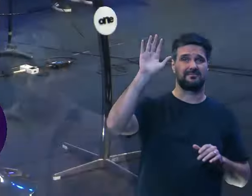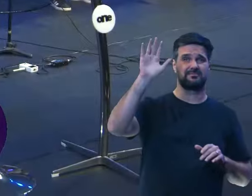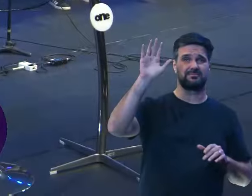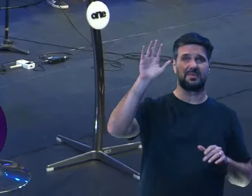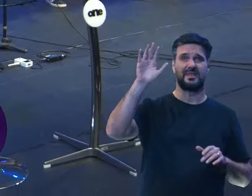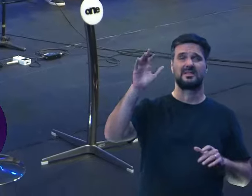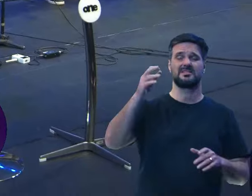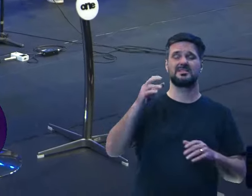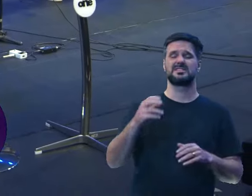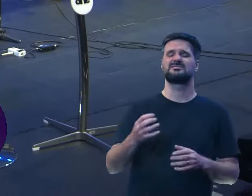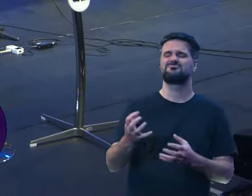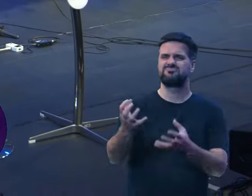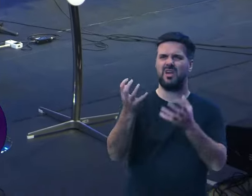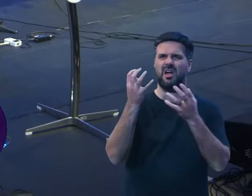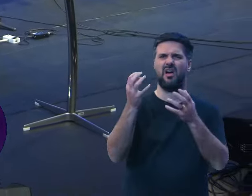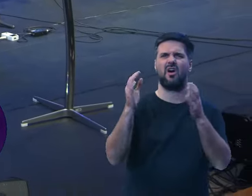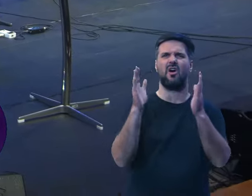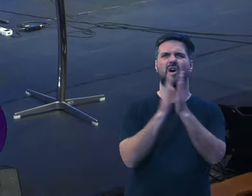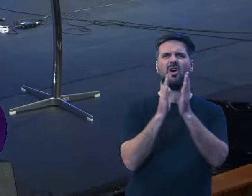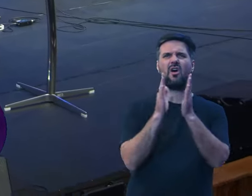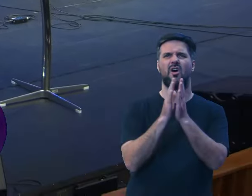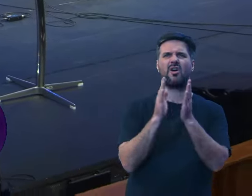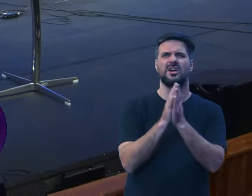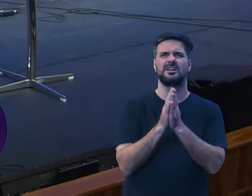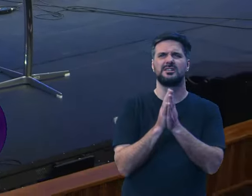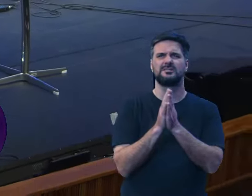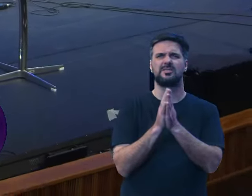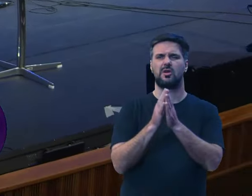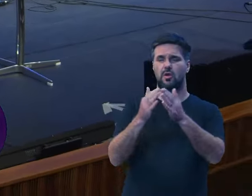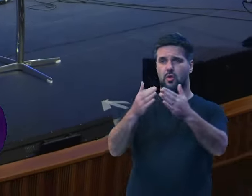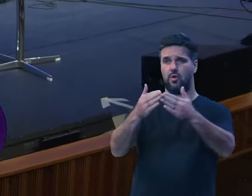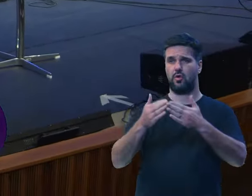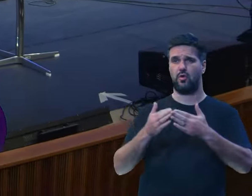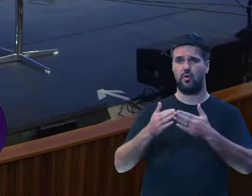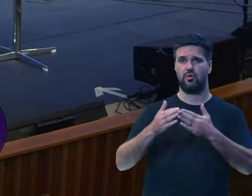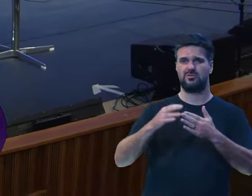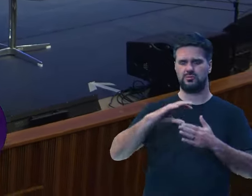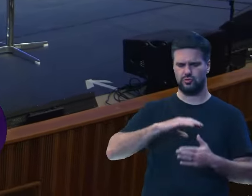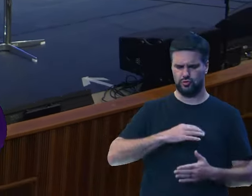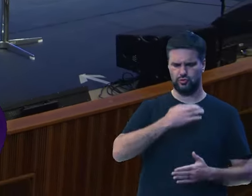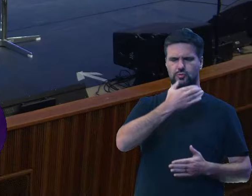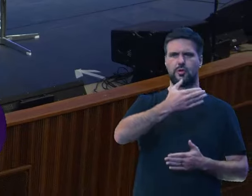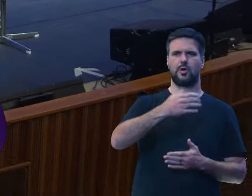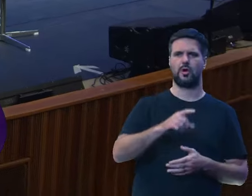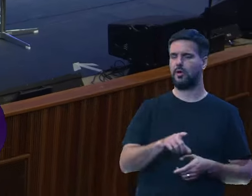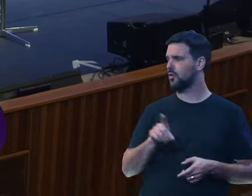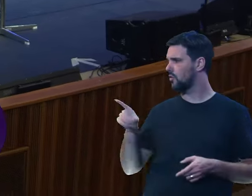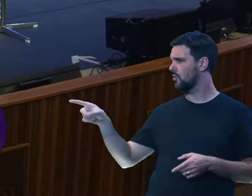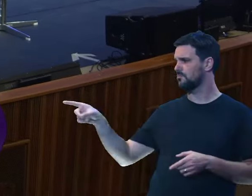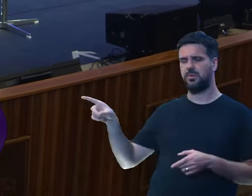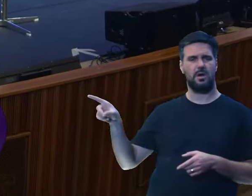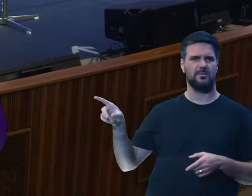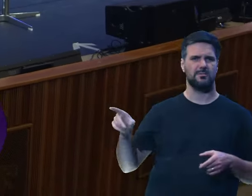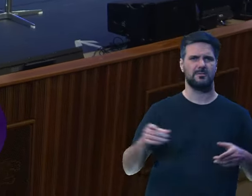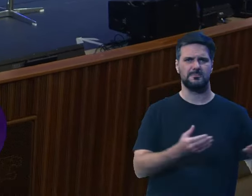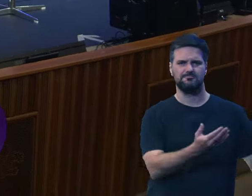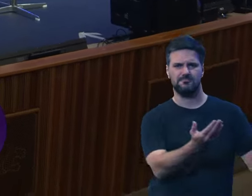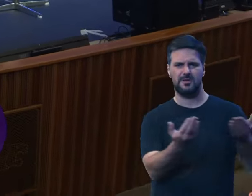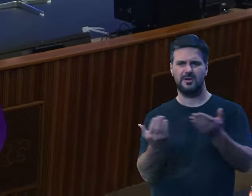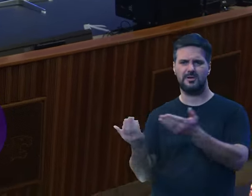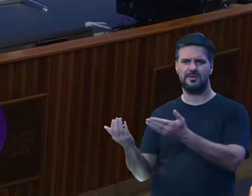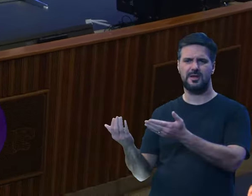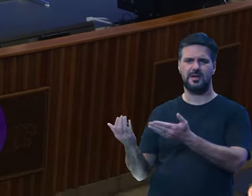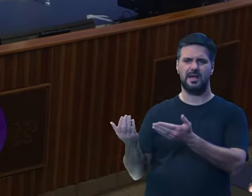eu quero agora orar por você. Então eu vou pedir para você corajosamente vir aqui na frente. Nós queremos